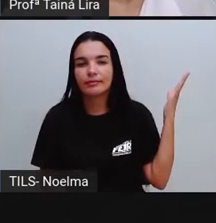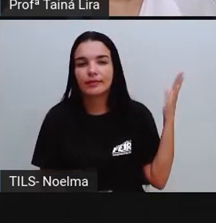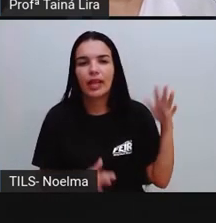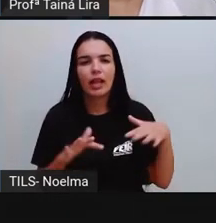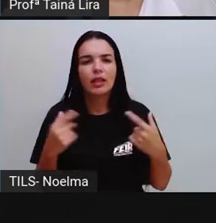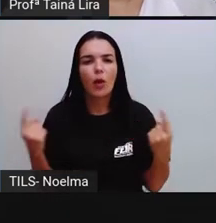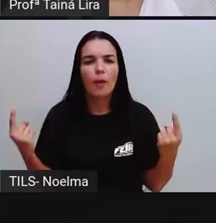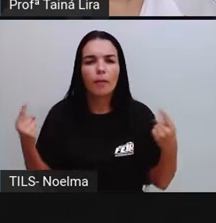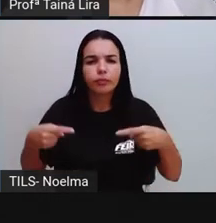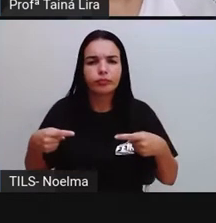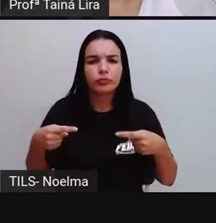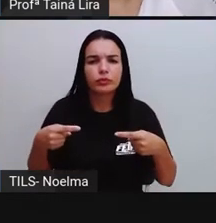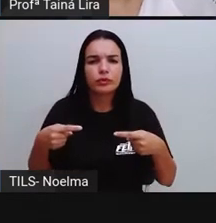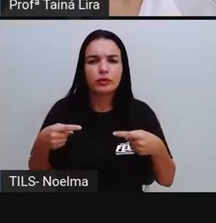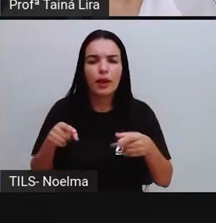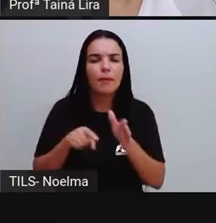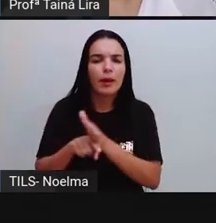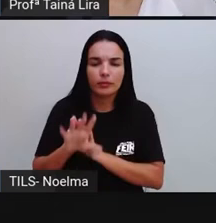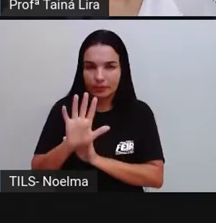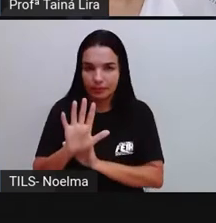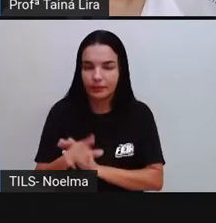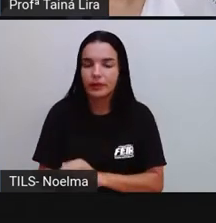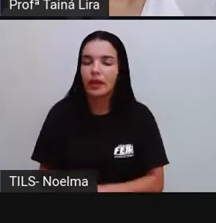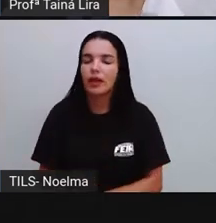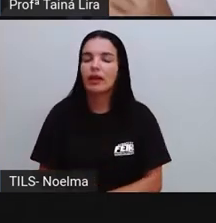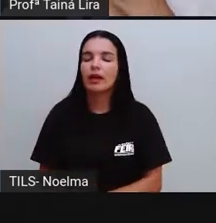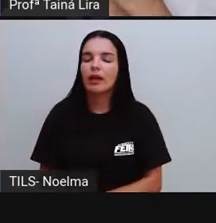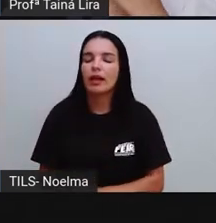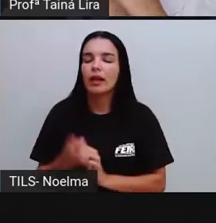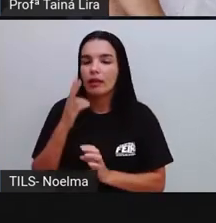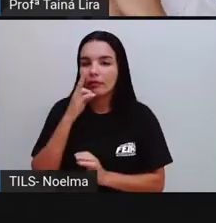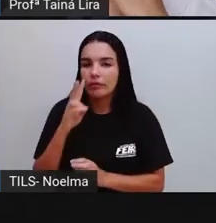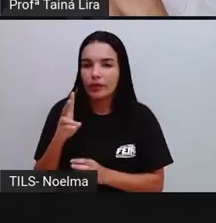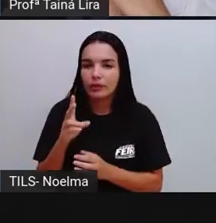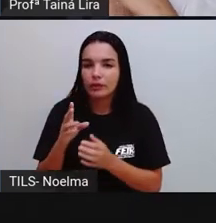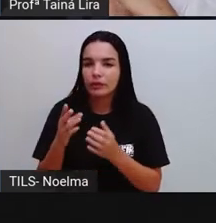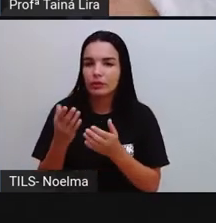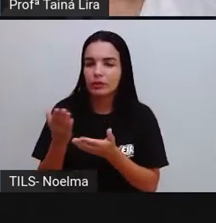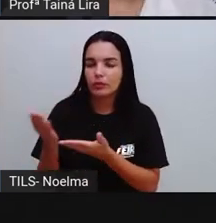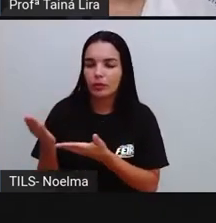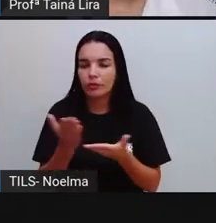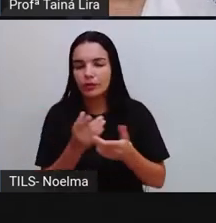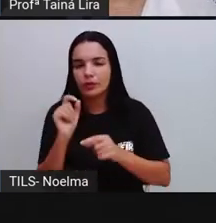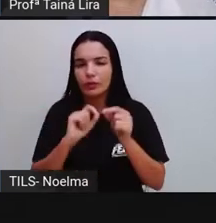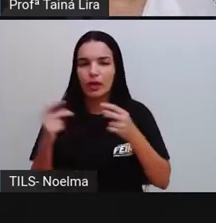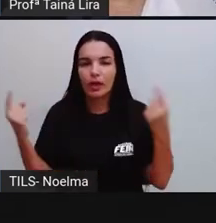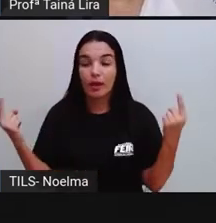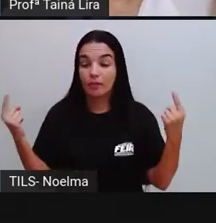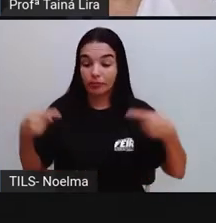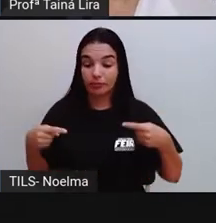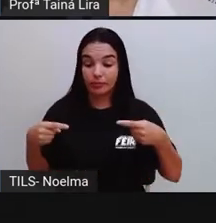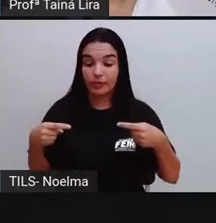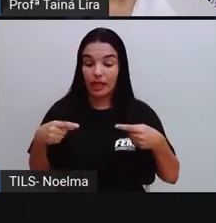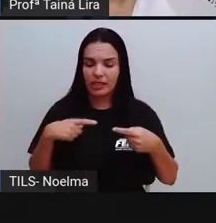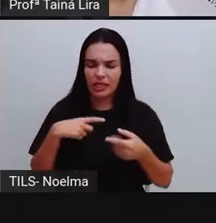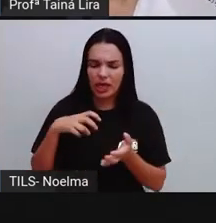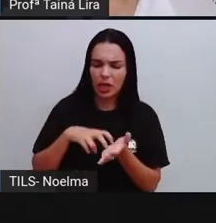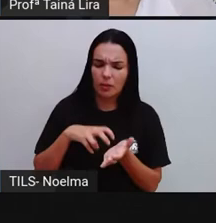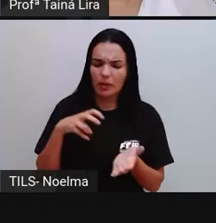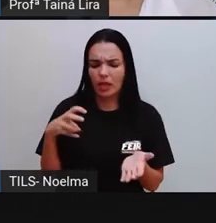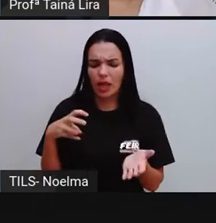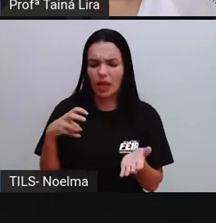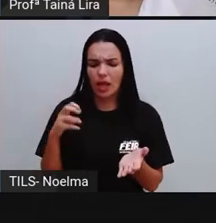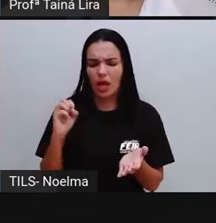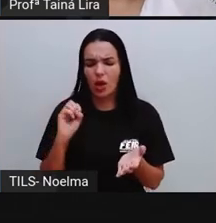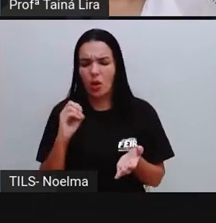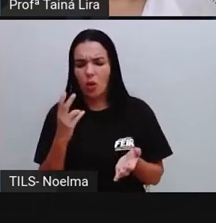A batalha, então a pergunta, a gente analisando esse convite, tá? Essa batalha vai ser de manhã ou